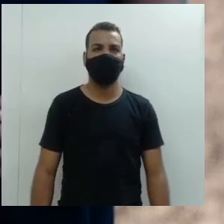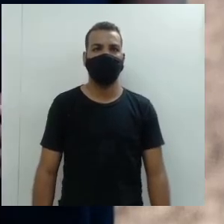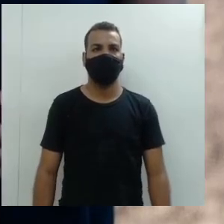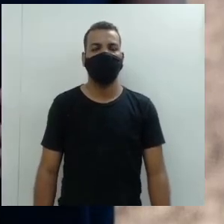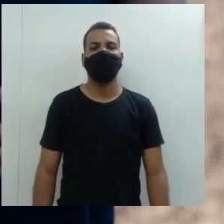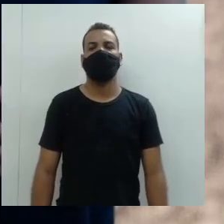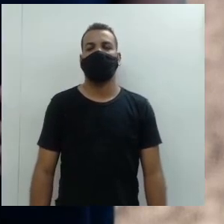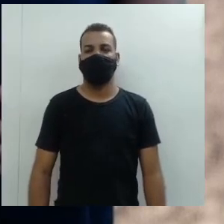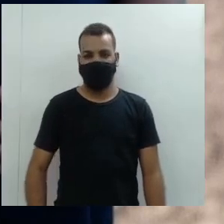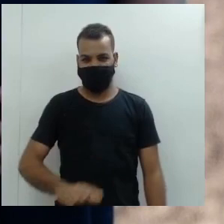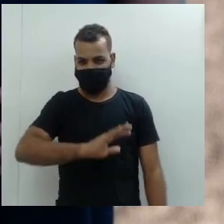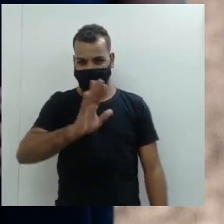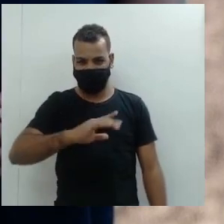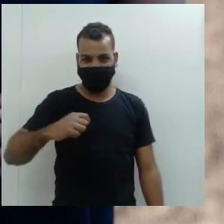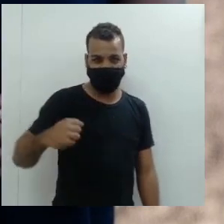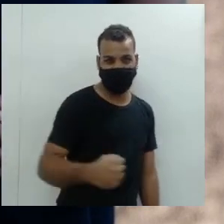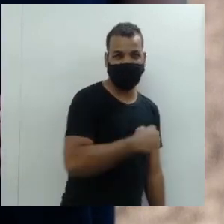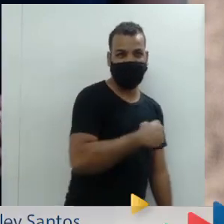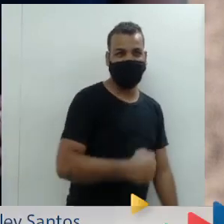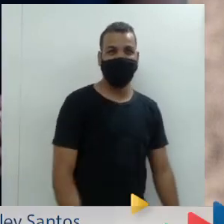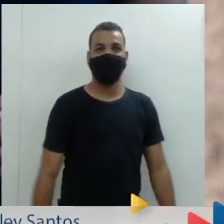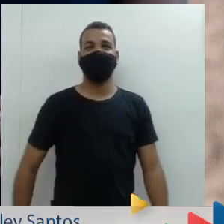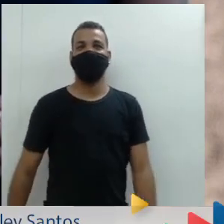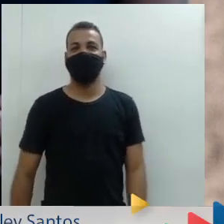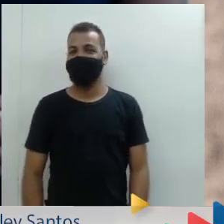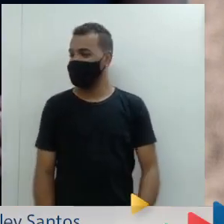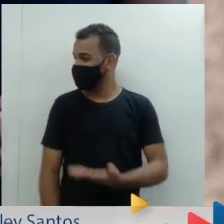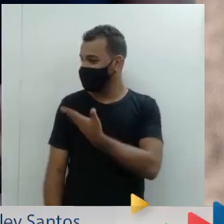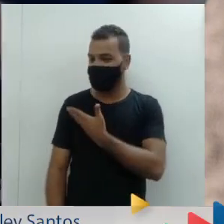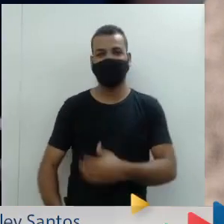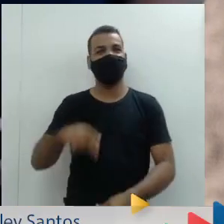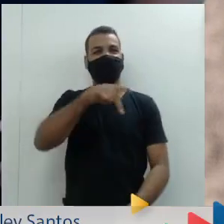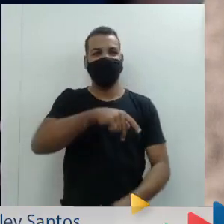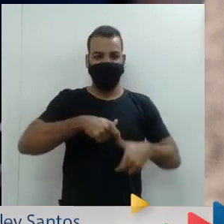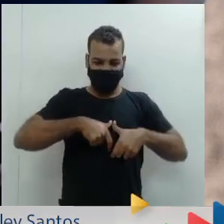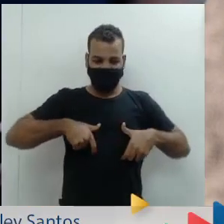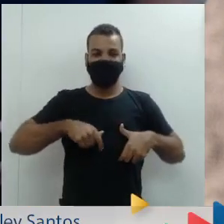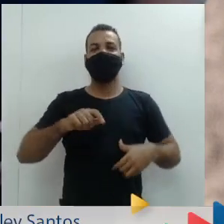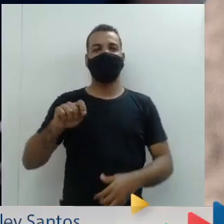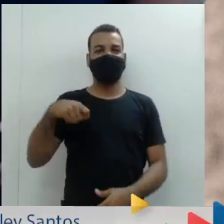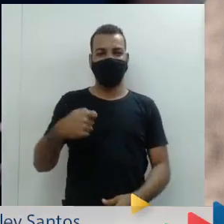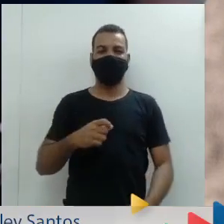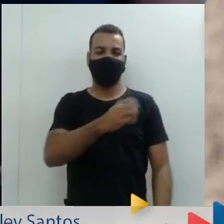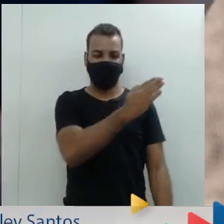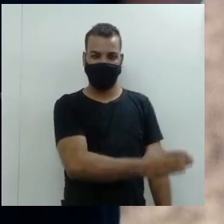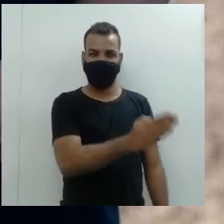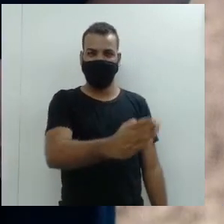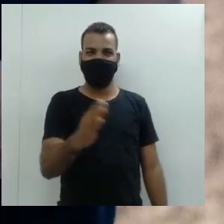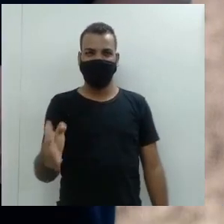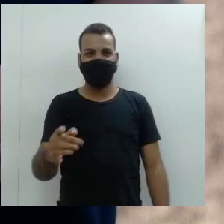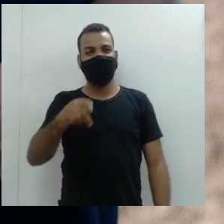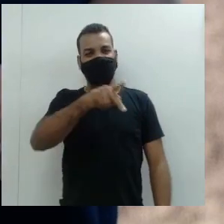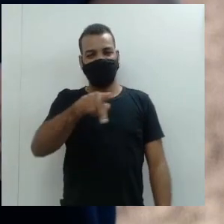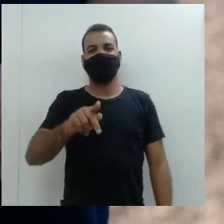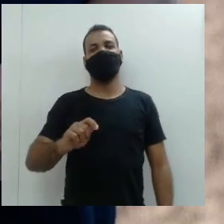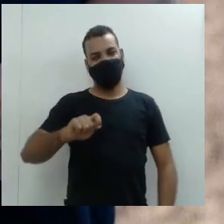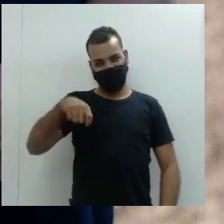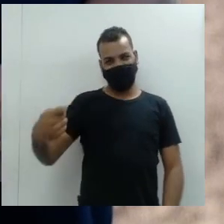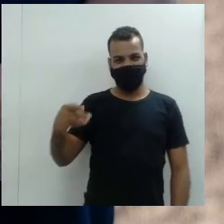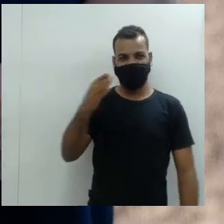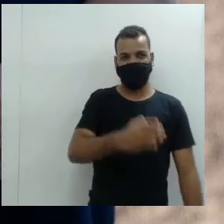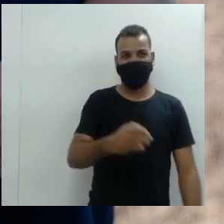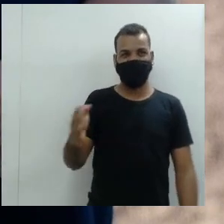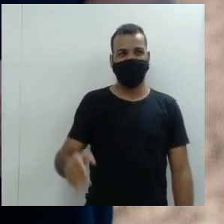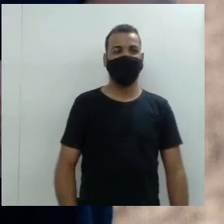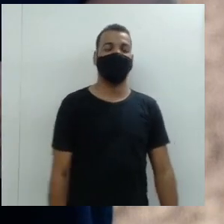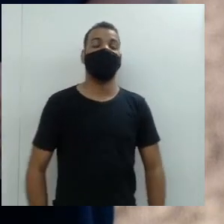Olá, estudantes! Eu sou o professor Robson Anselmo Tavares e hoje nós temos mais um encontro da nossa série Papo